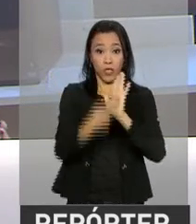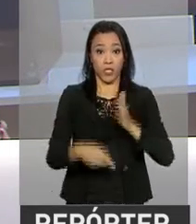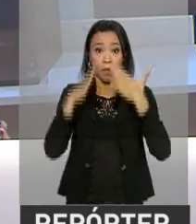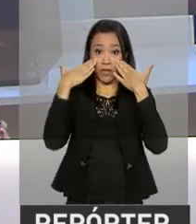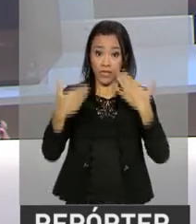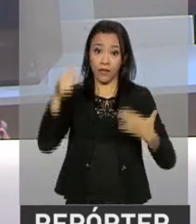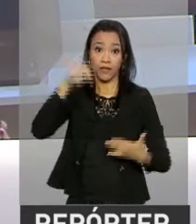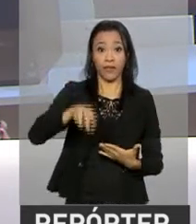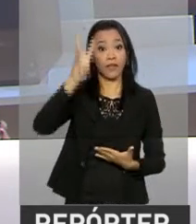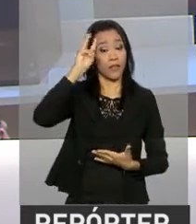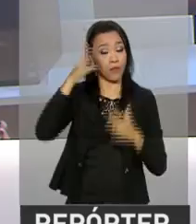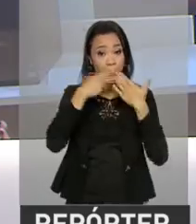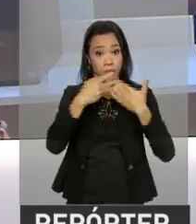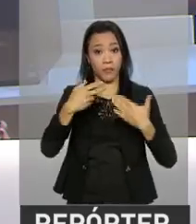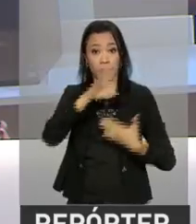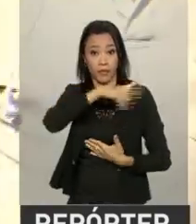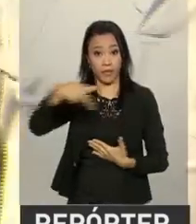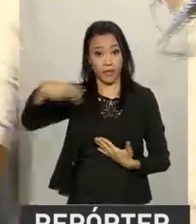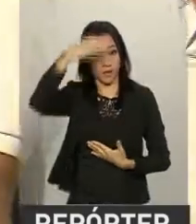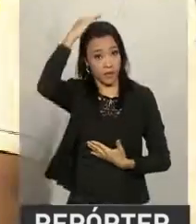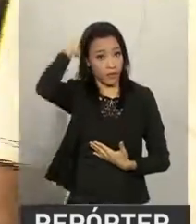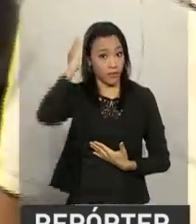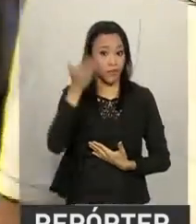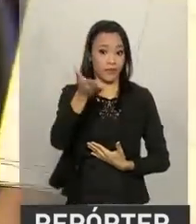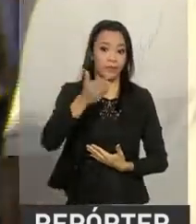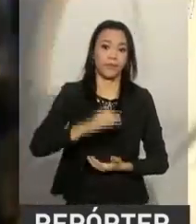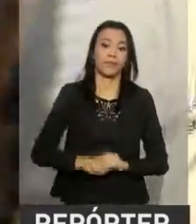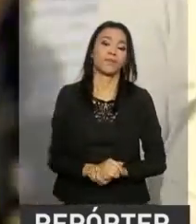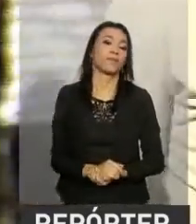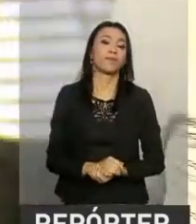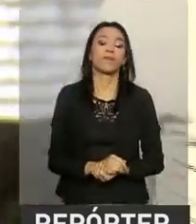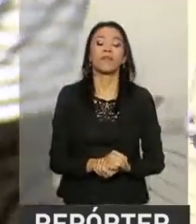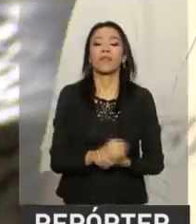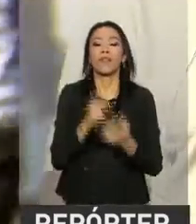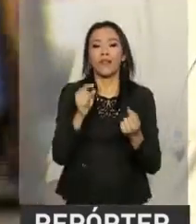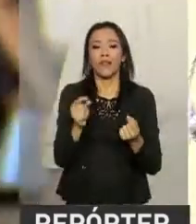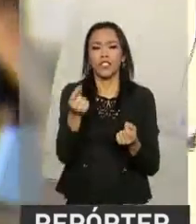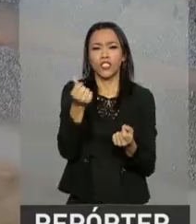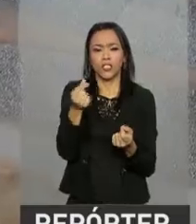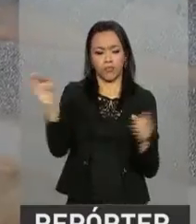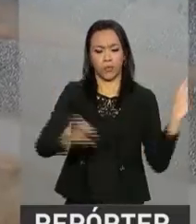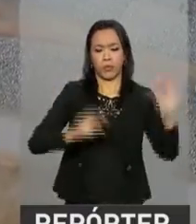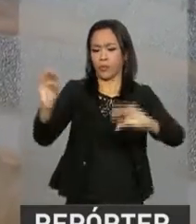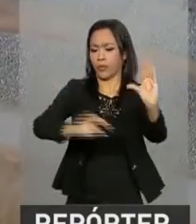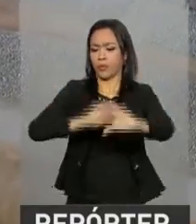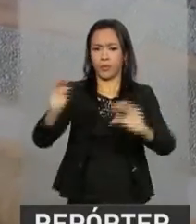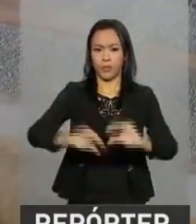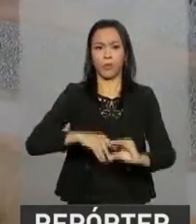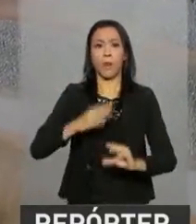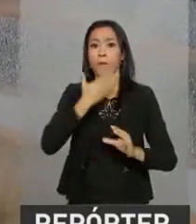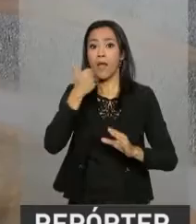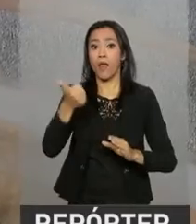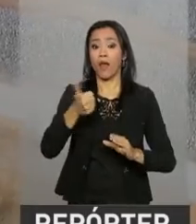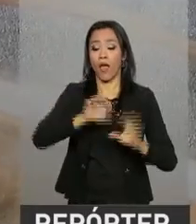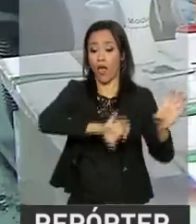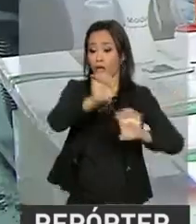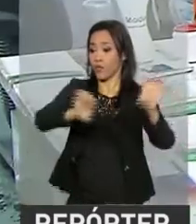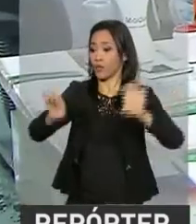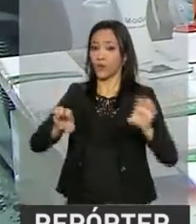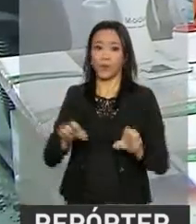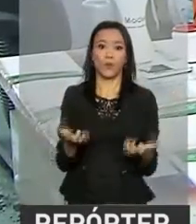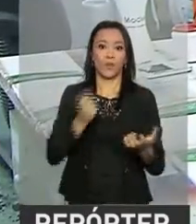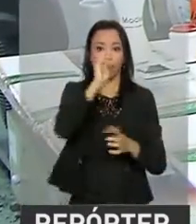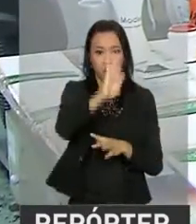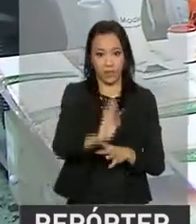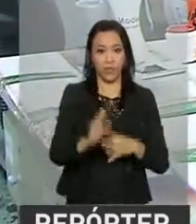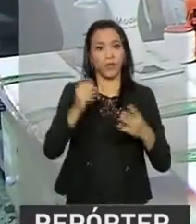terça-feira pelo presidente Michel Temer a atrair investimentos melhorar a infraestrutura do país